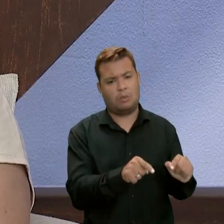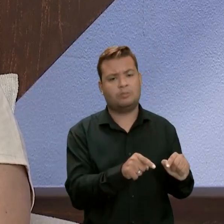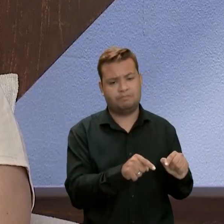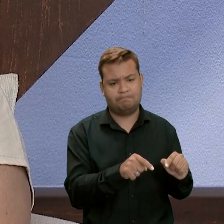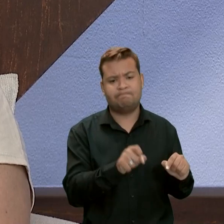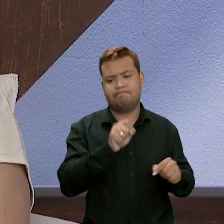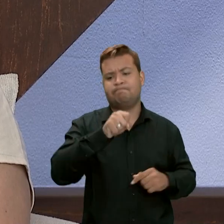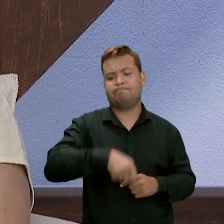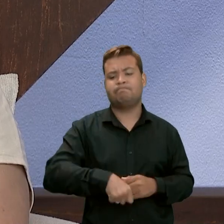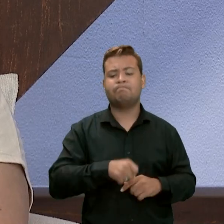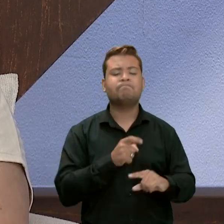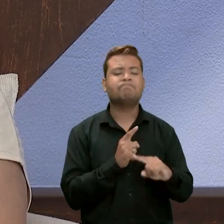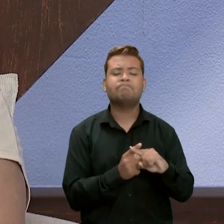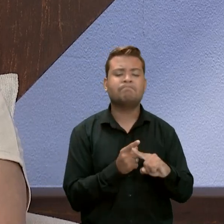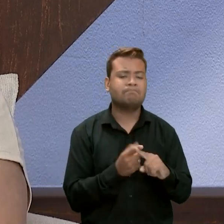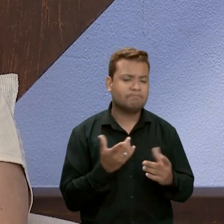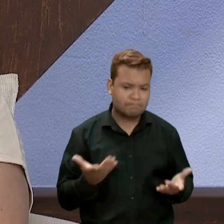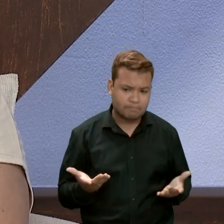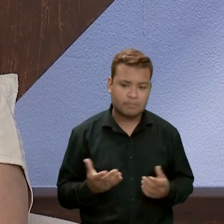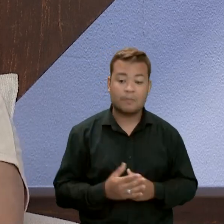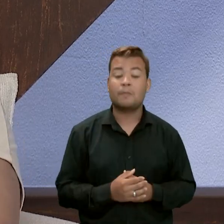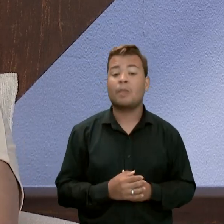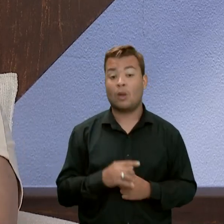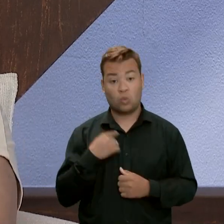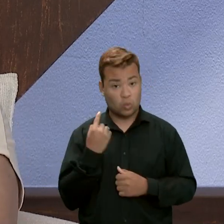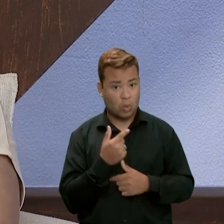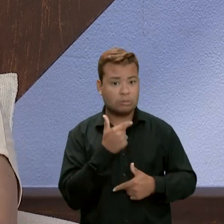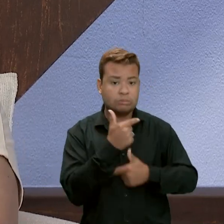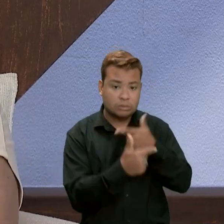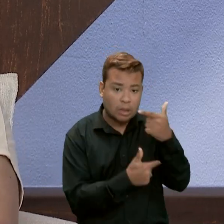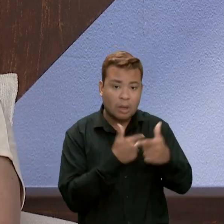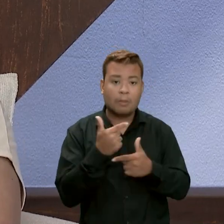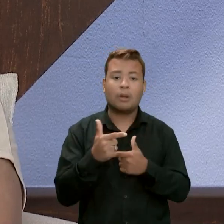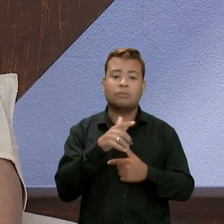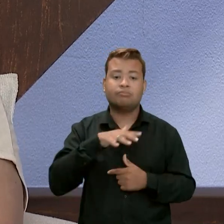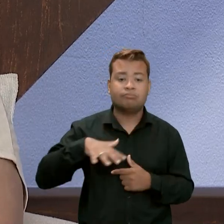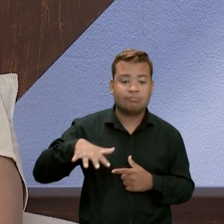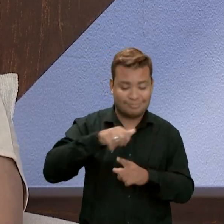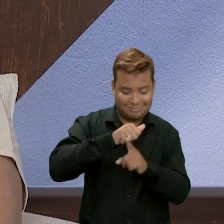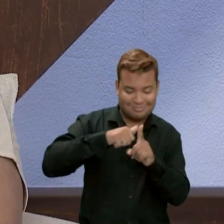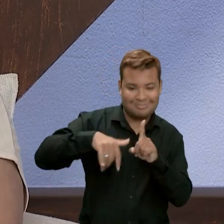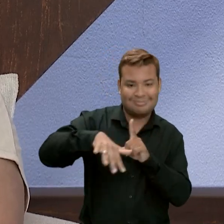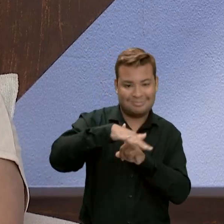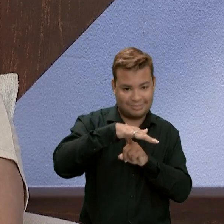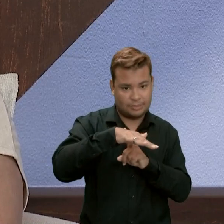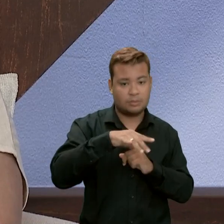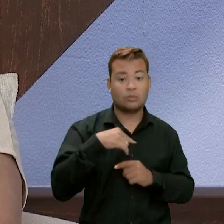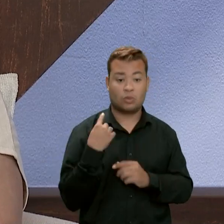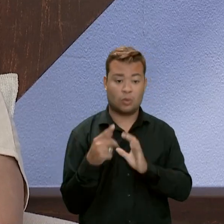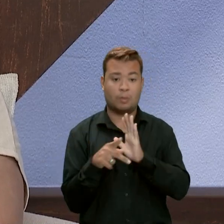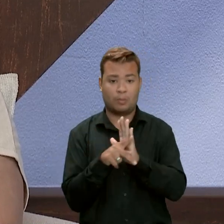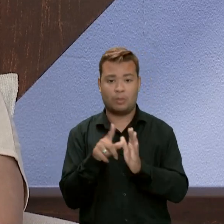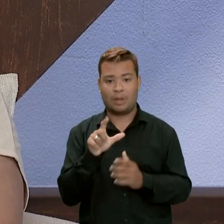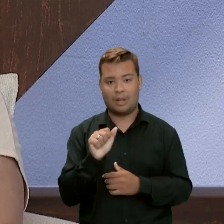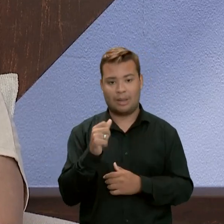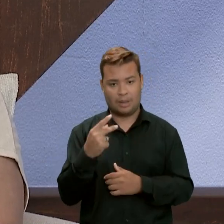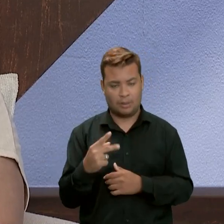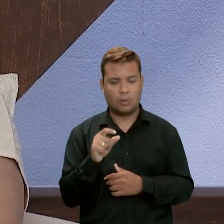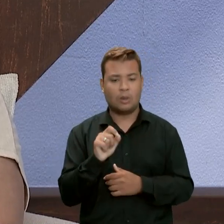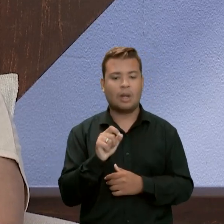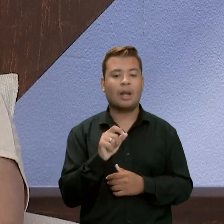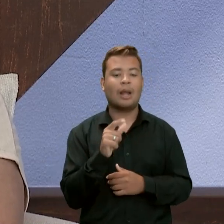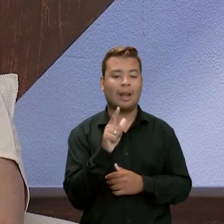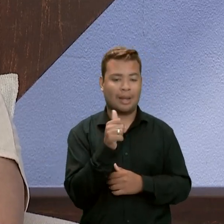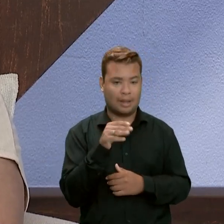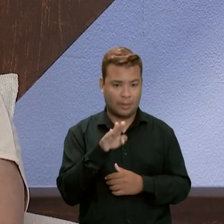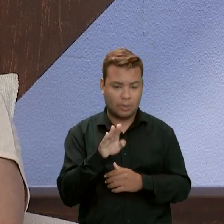Principalmente porque a gente trabalha com o ambiente, nós somos lá do LAP, né? Laboratório de Análise